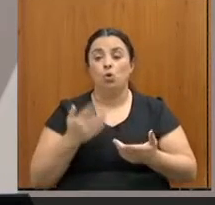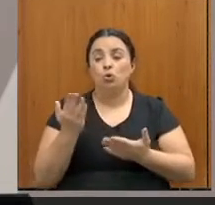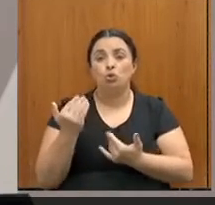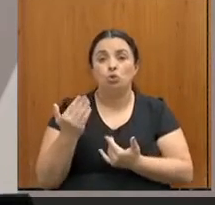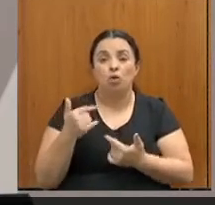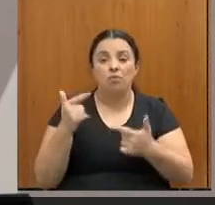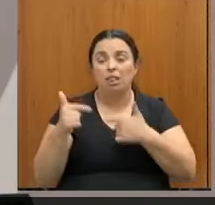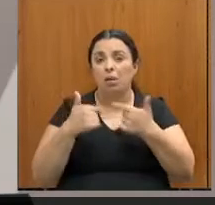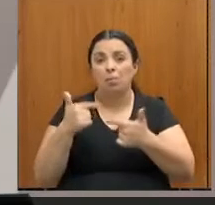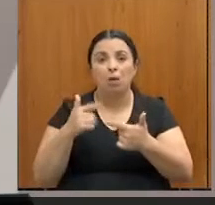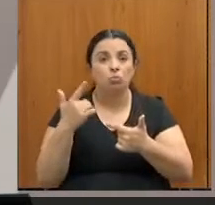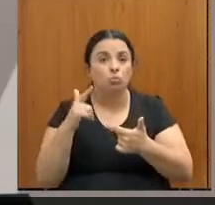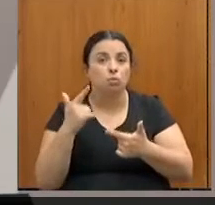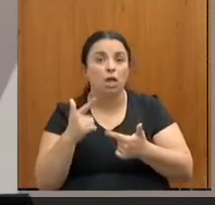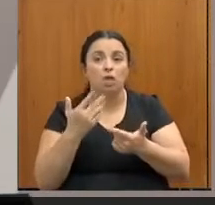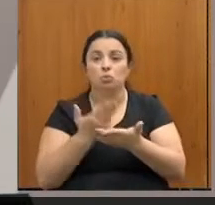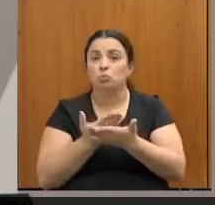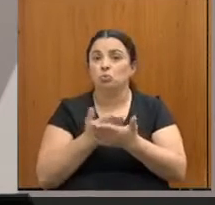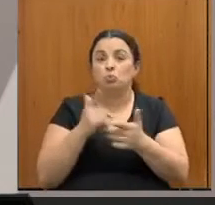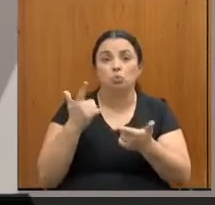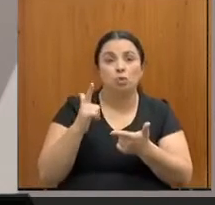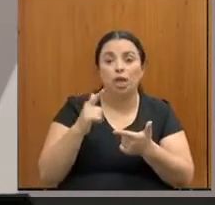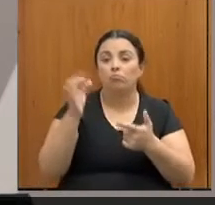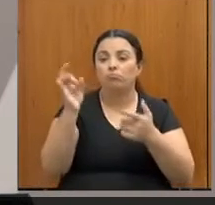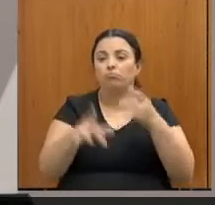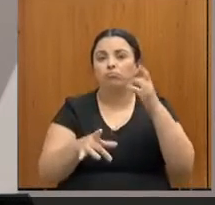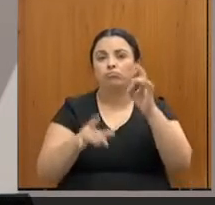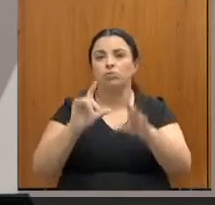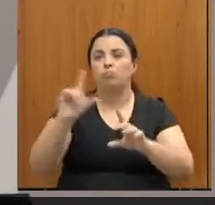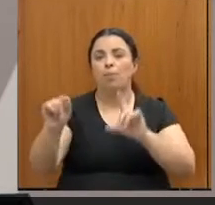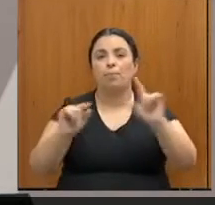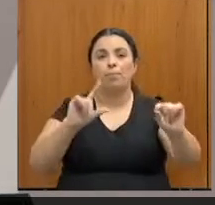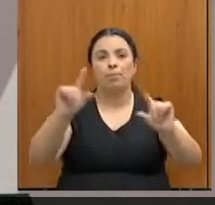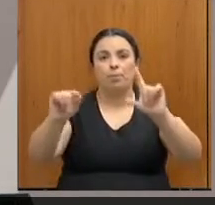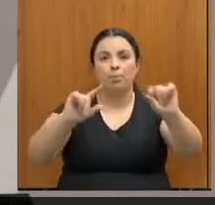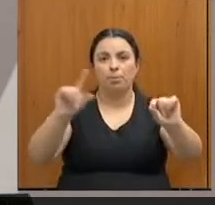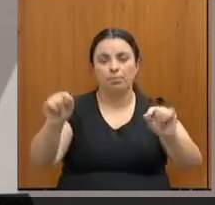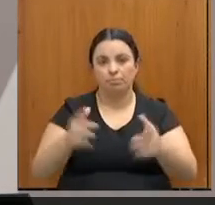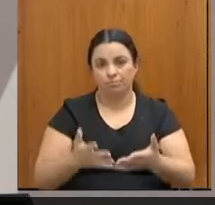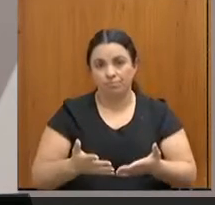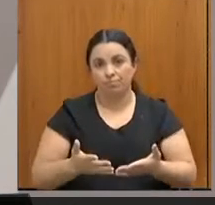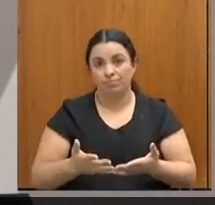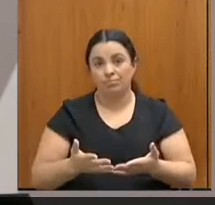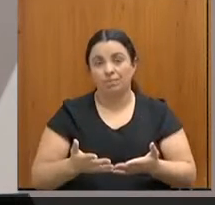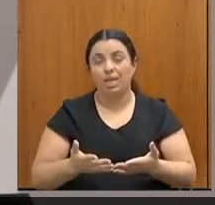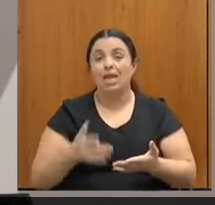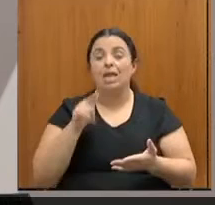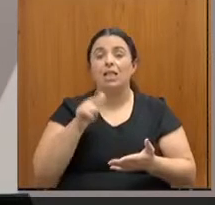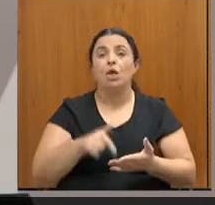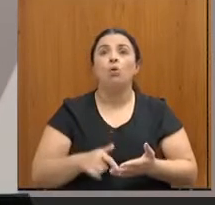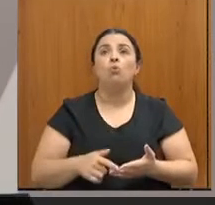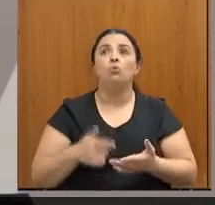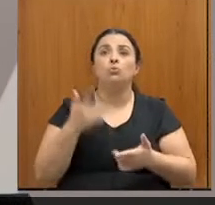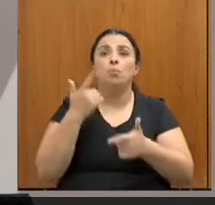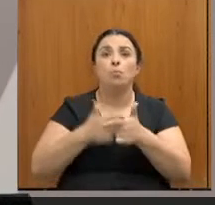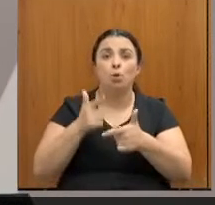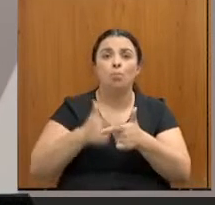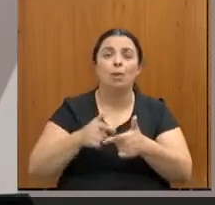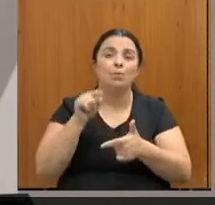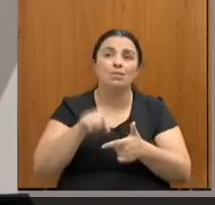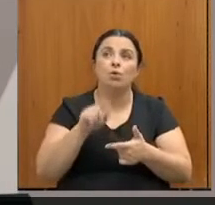tem estudo então ou saindo da cidade então os grandes gargalos na cidade pequena desenvolvimento hoje